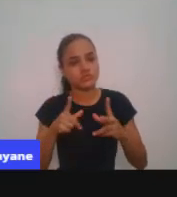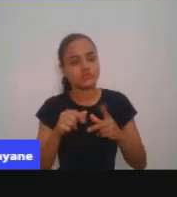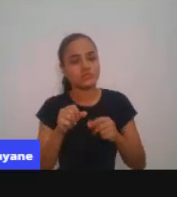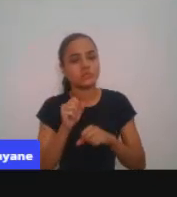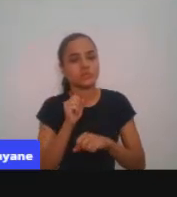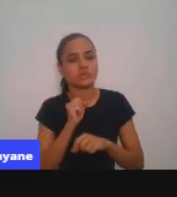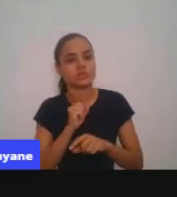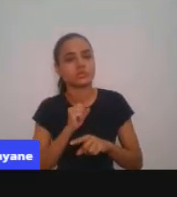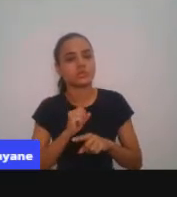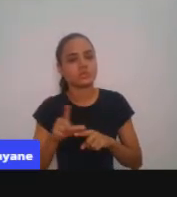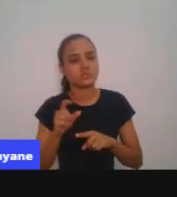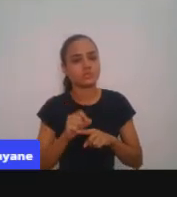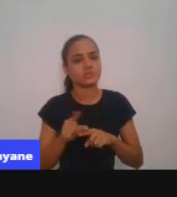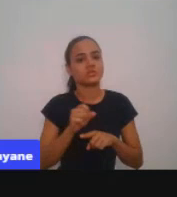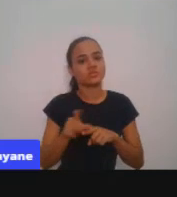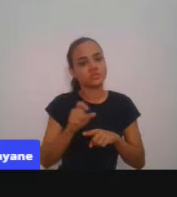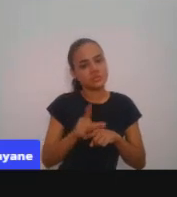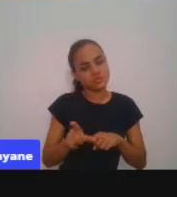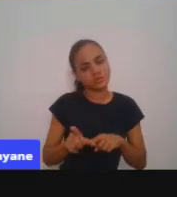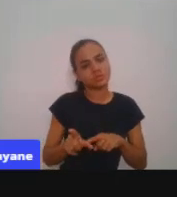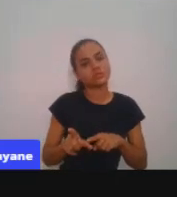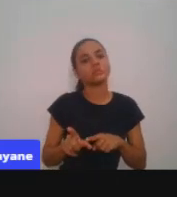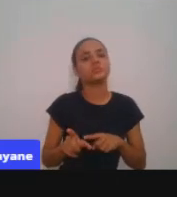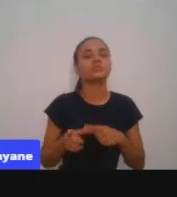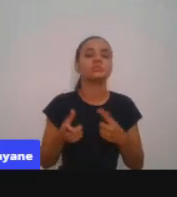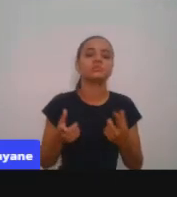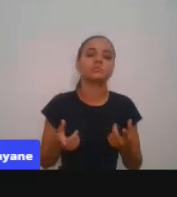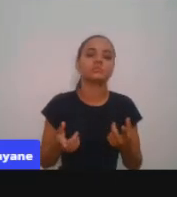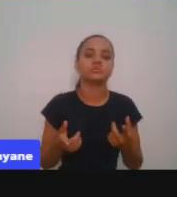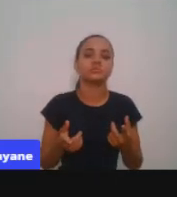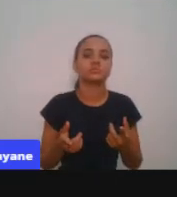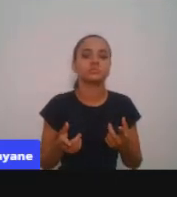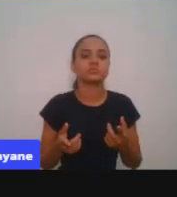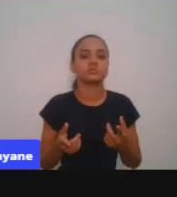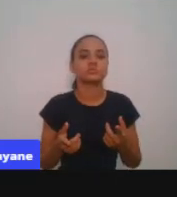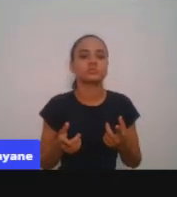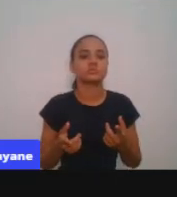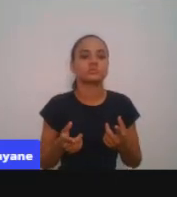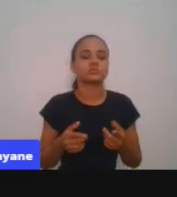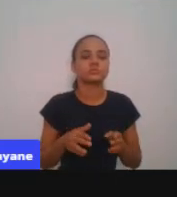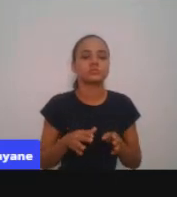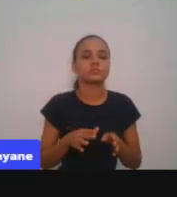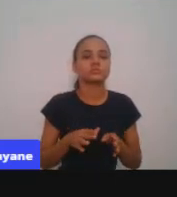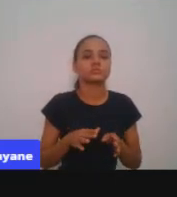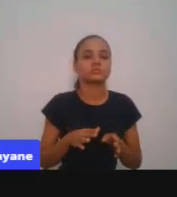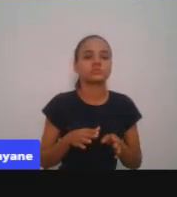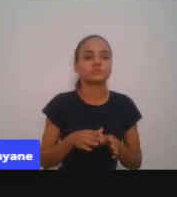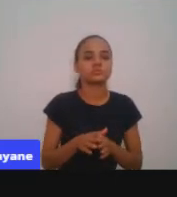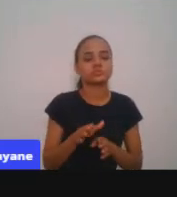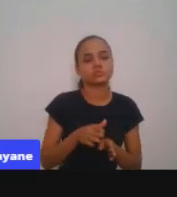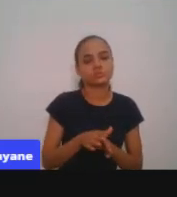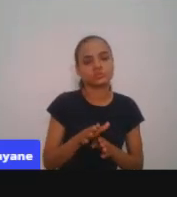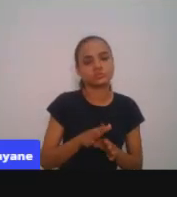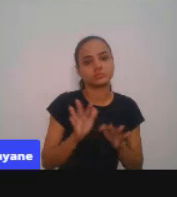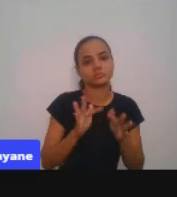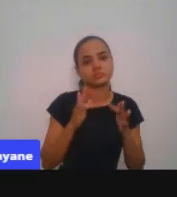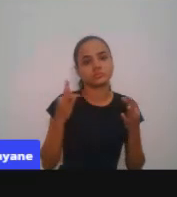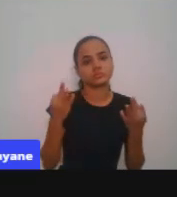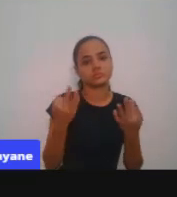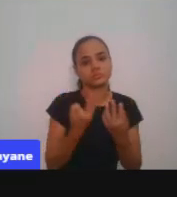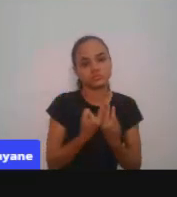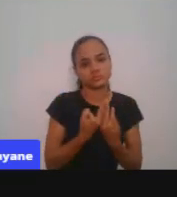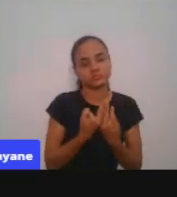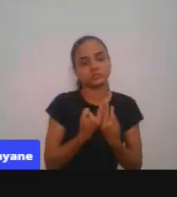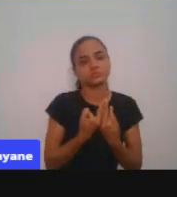gente não tiver muito cuidado como a gente orienta essa família, isso ao invés de ajudar, muitas vezes pode trazer alguns prejuízos.